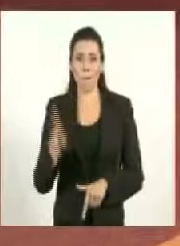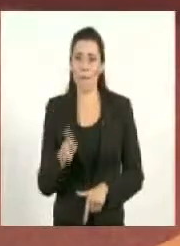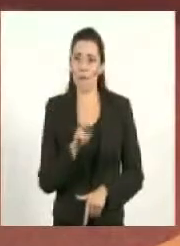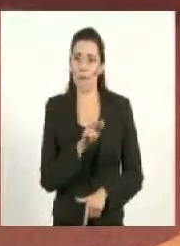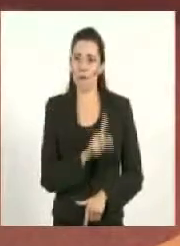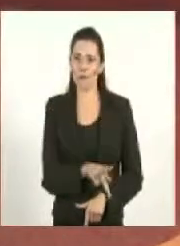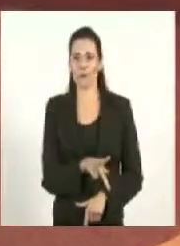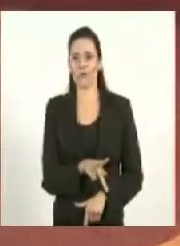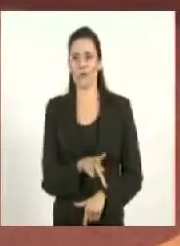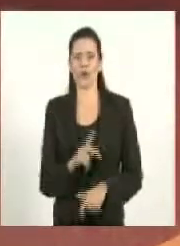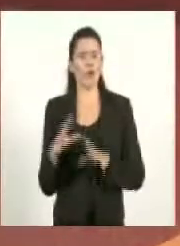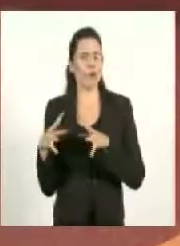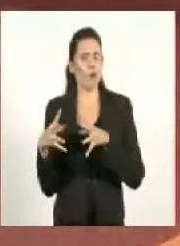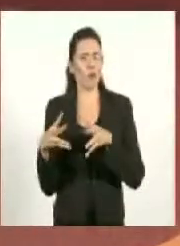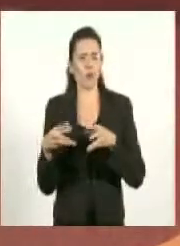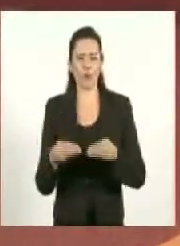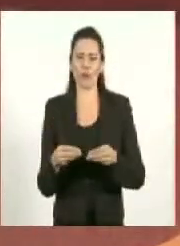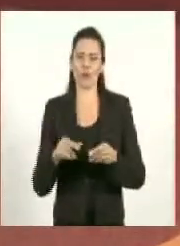Maranhão também.